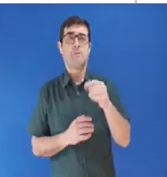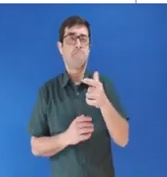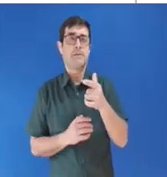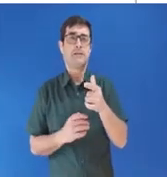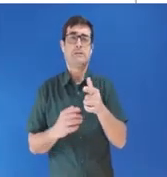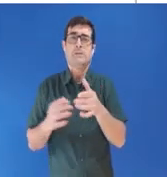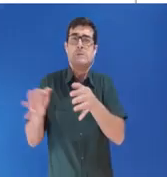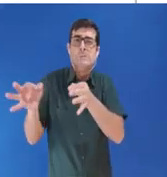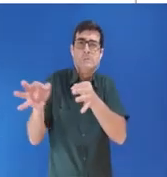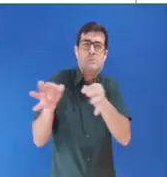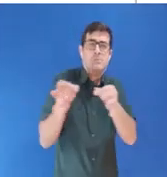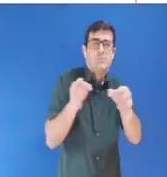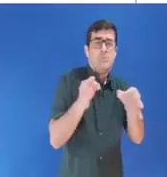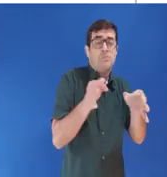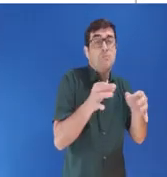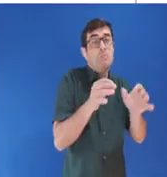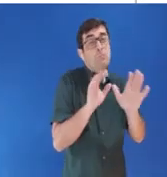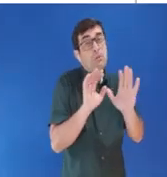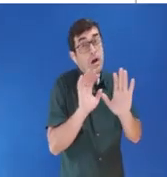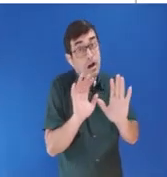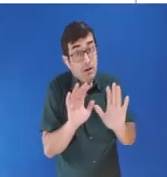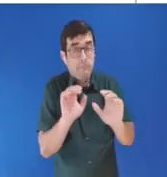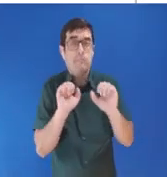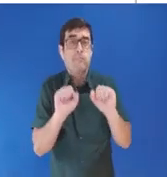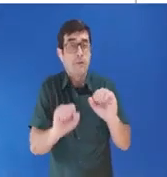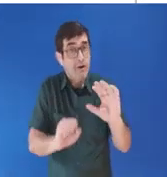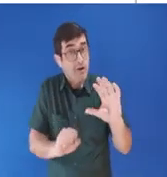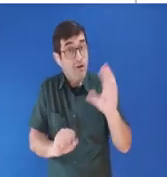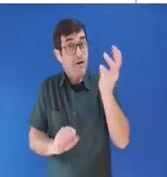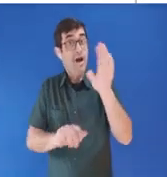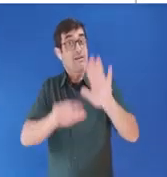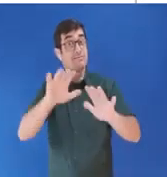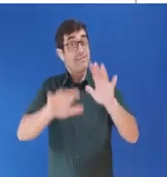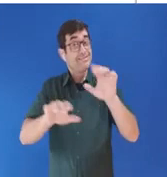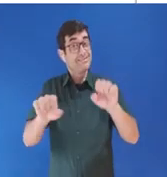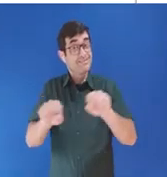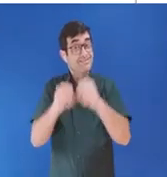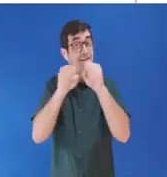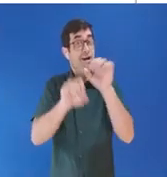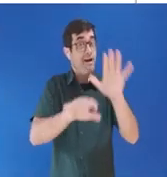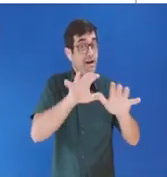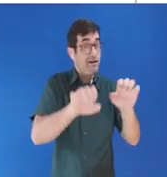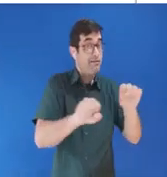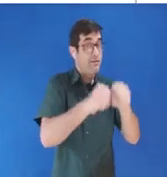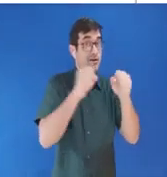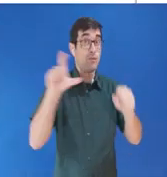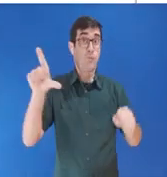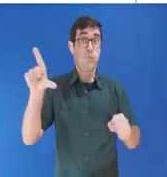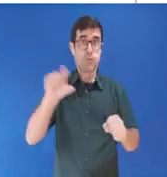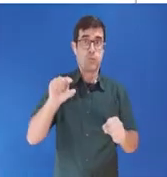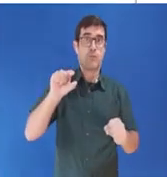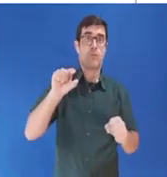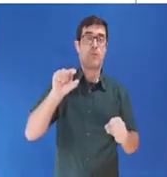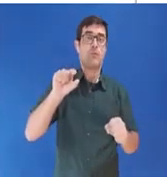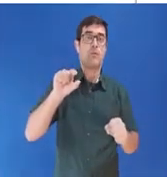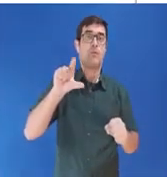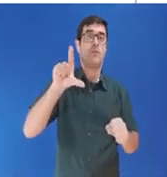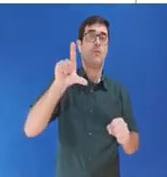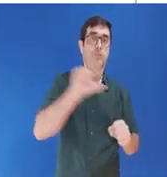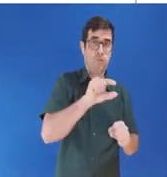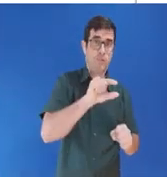ela é muito quebrada, né, constantemente quebrada, e isso por causa do raio atômico, por